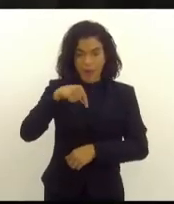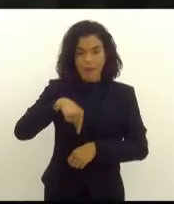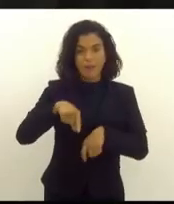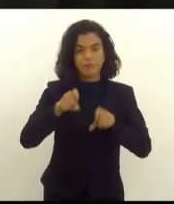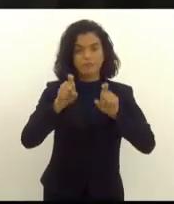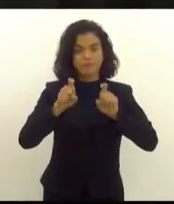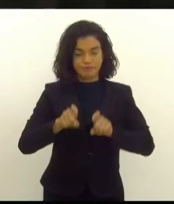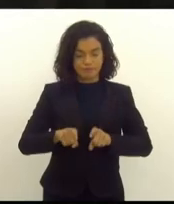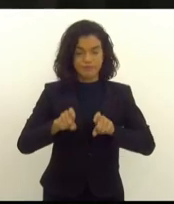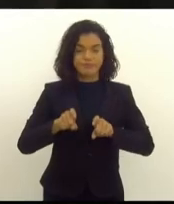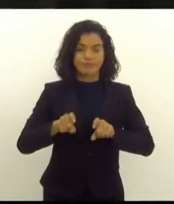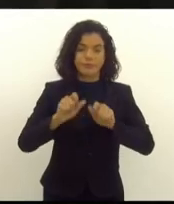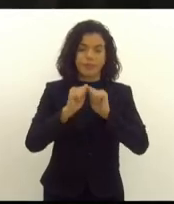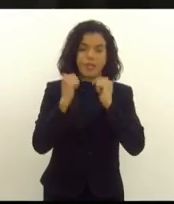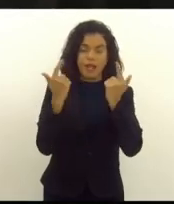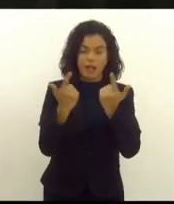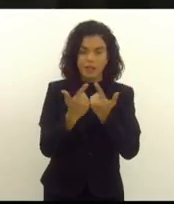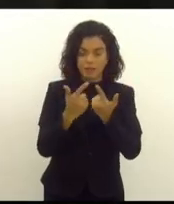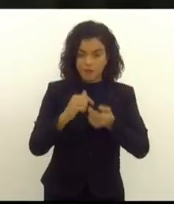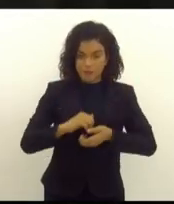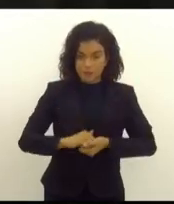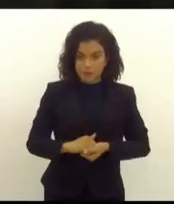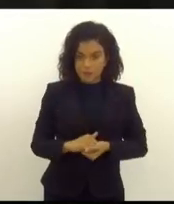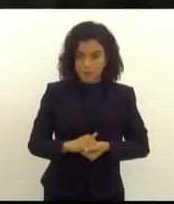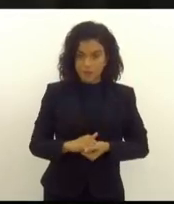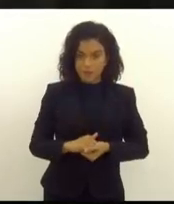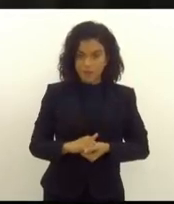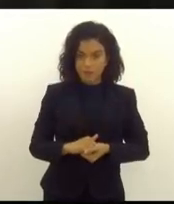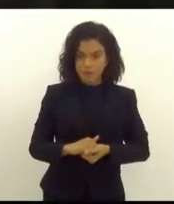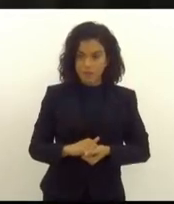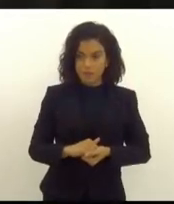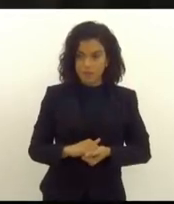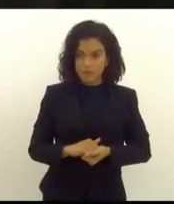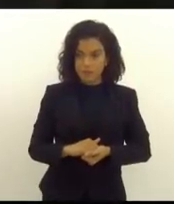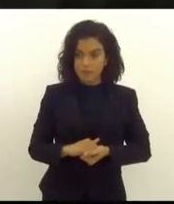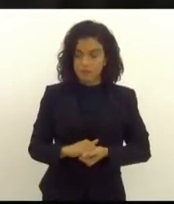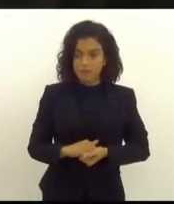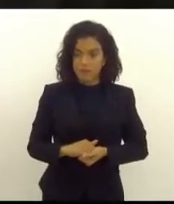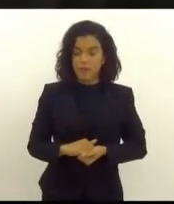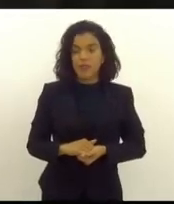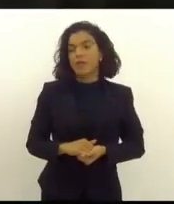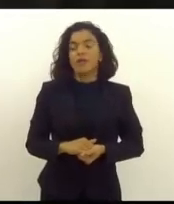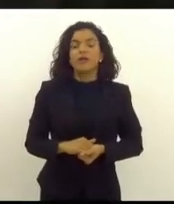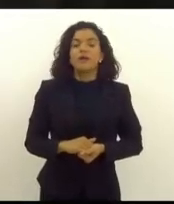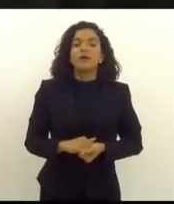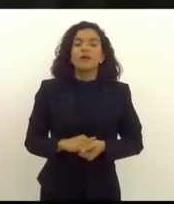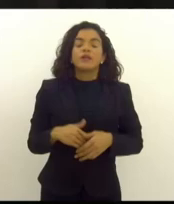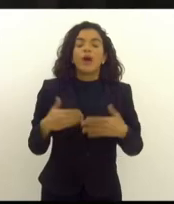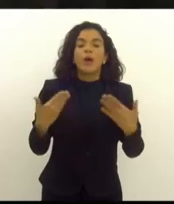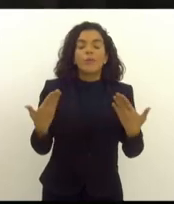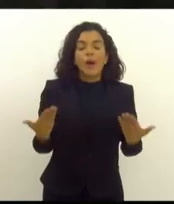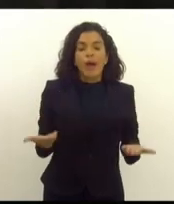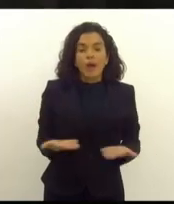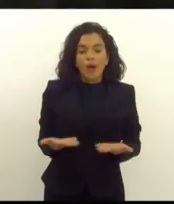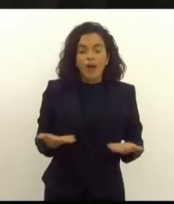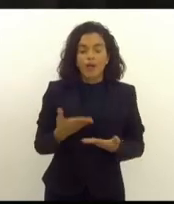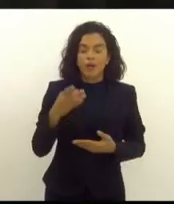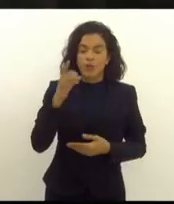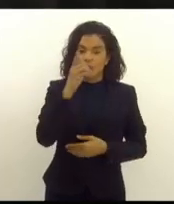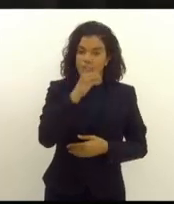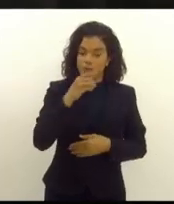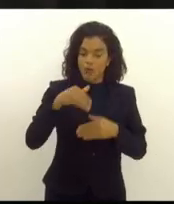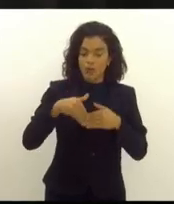Legislativa do Estado do Rio de Janeiro então é para esse domingo próximo